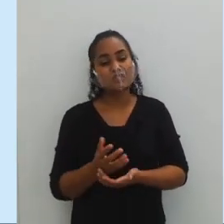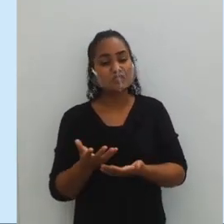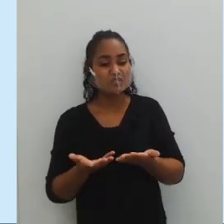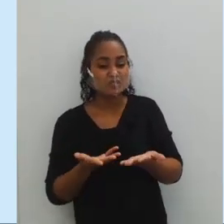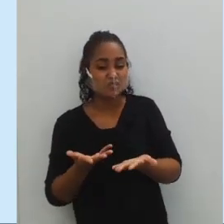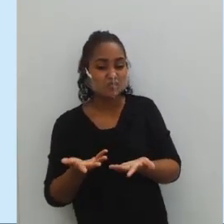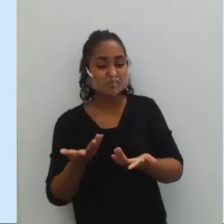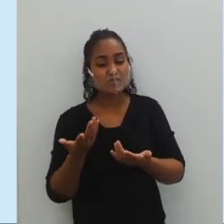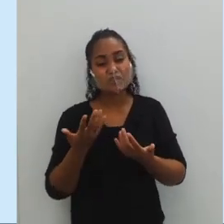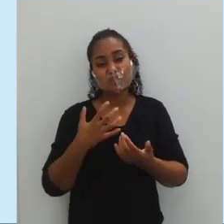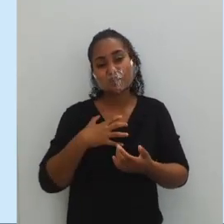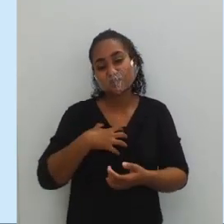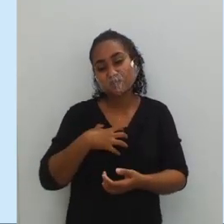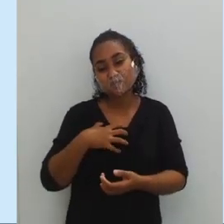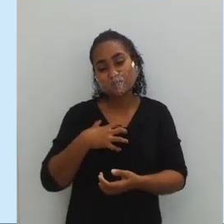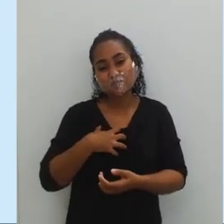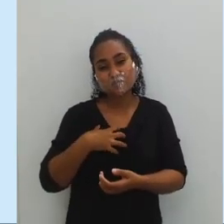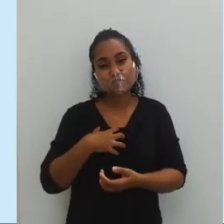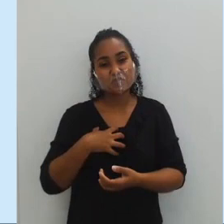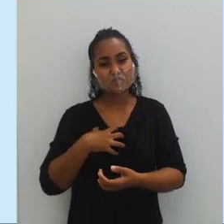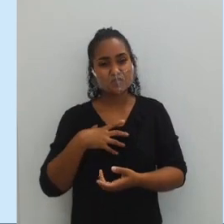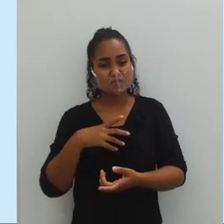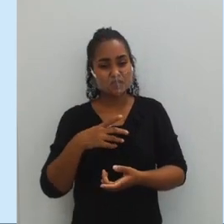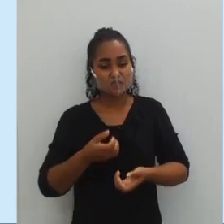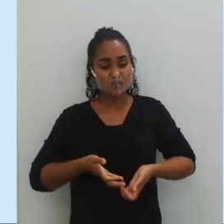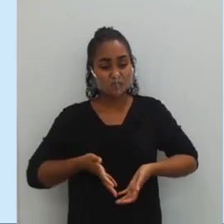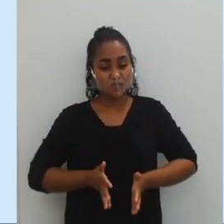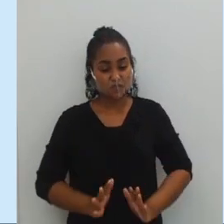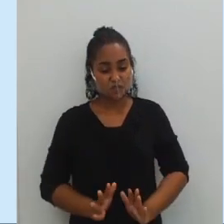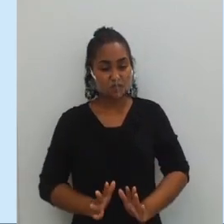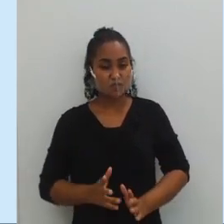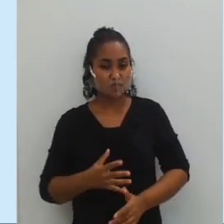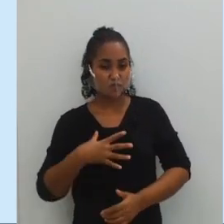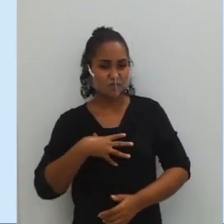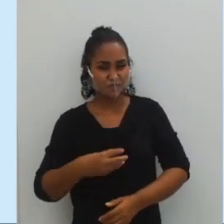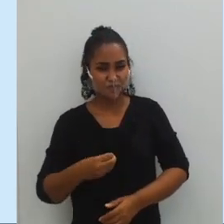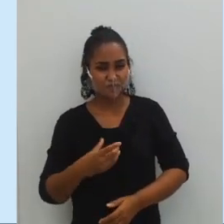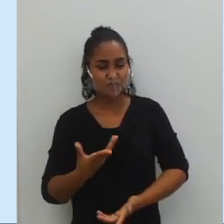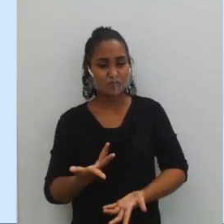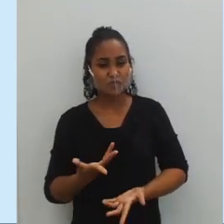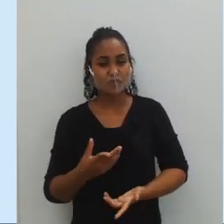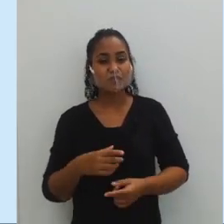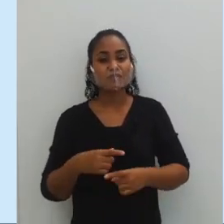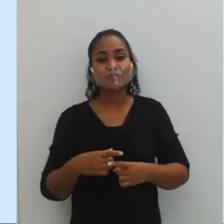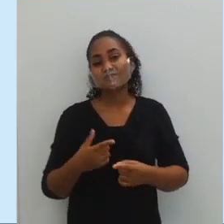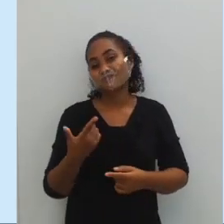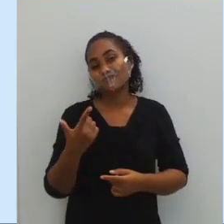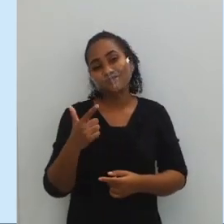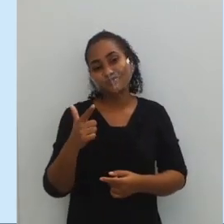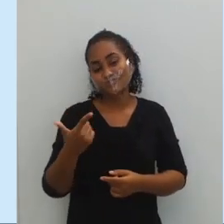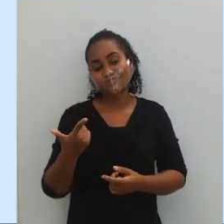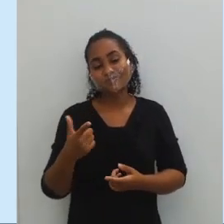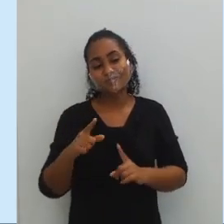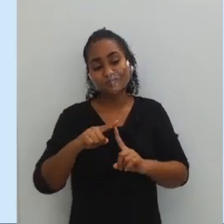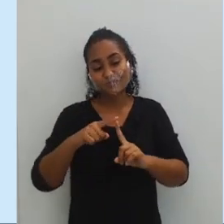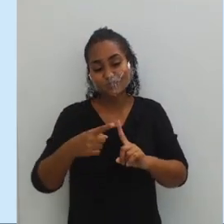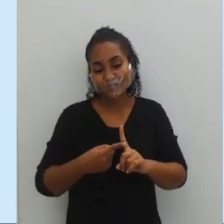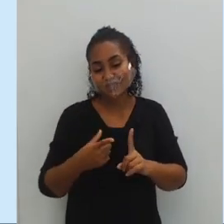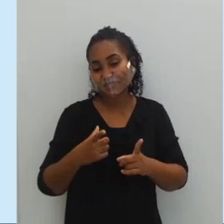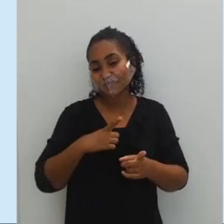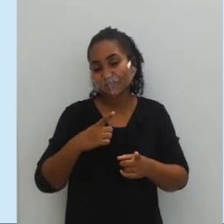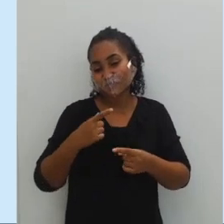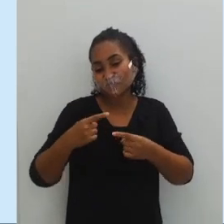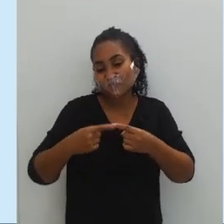Natureza delicada? Natureza sensível? Natureza de poder gerar um filho? Não tem justificativa plausível na